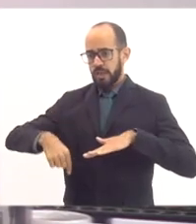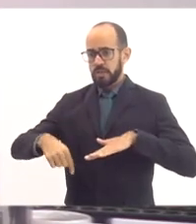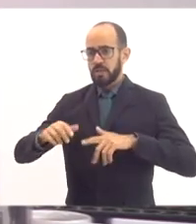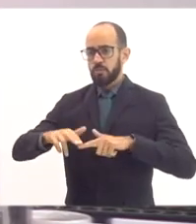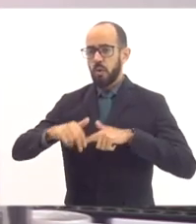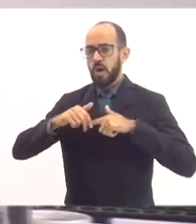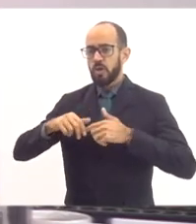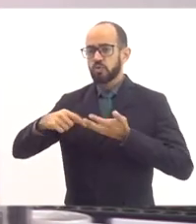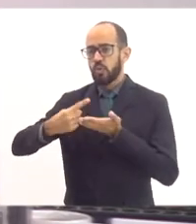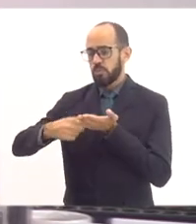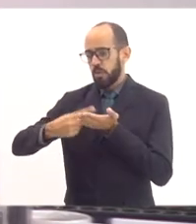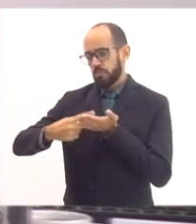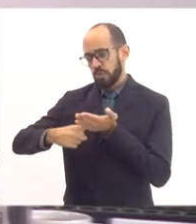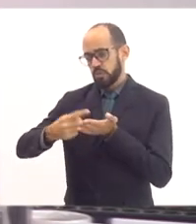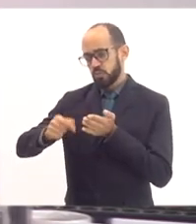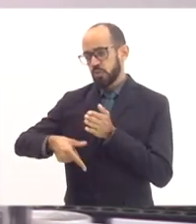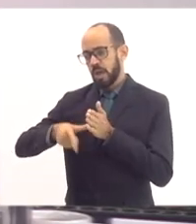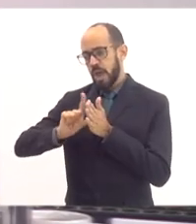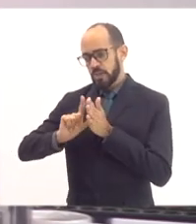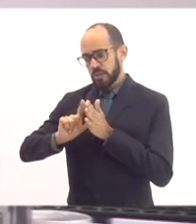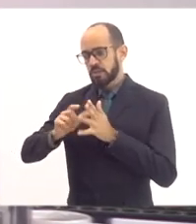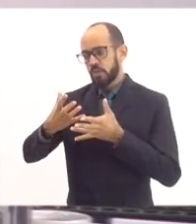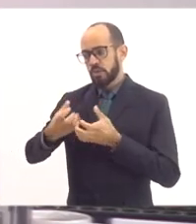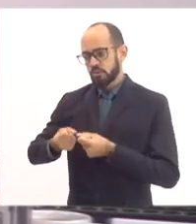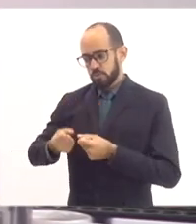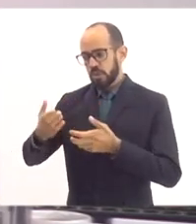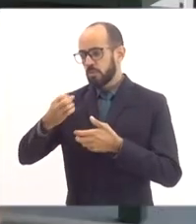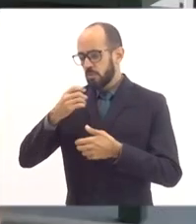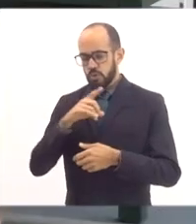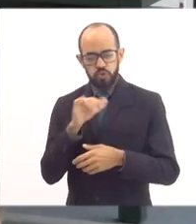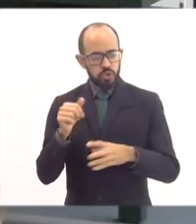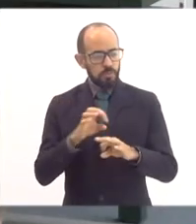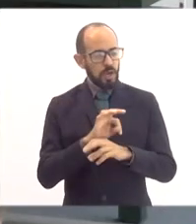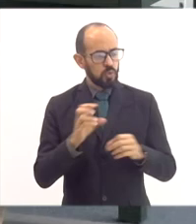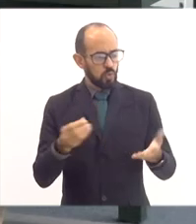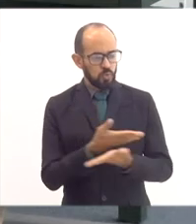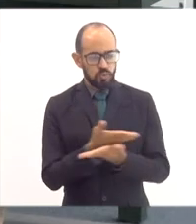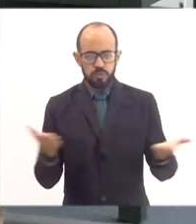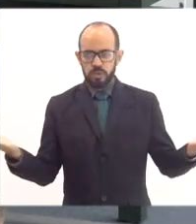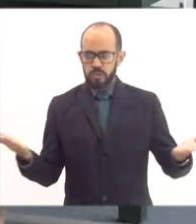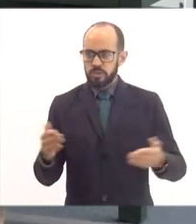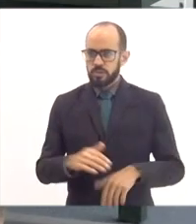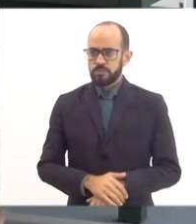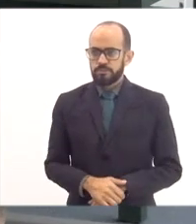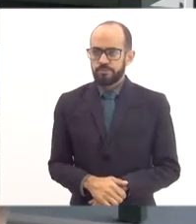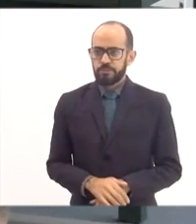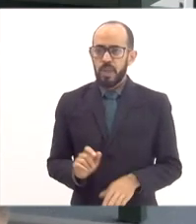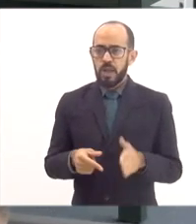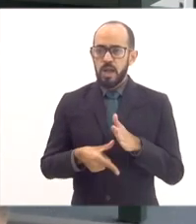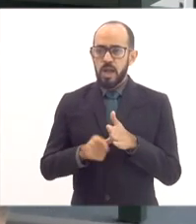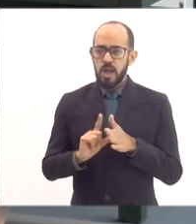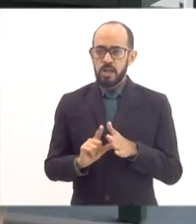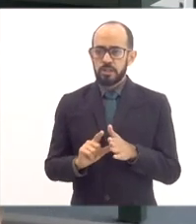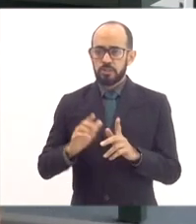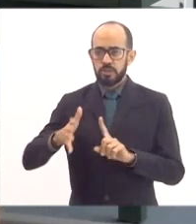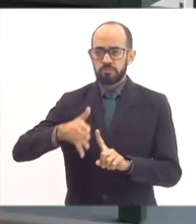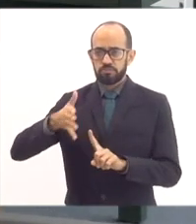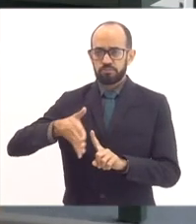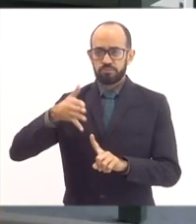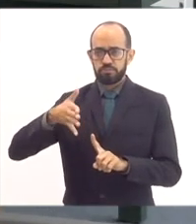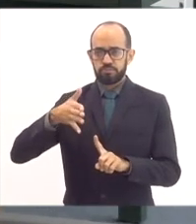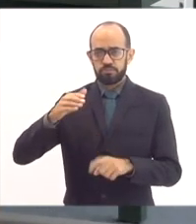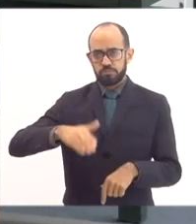de compromissos anteriormente assumidos. Bom dia a todos. Obrigado, agradeço. Antes de passar a palavra para o Corpo de Bombeiros, vou fazer uma breve